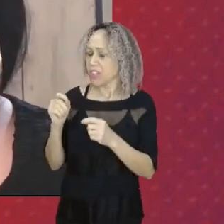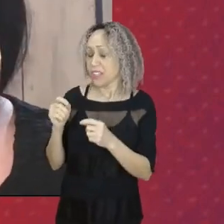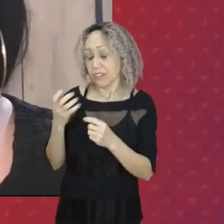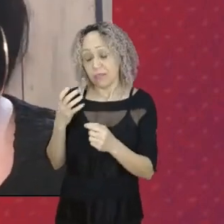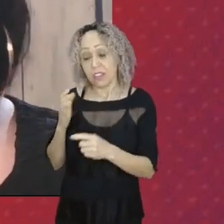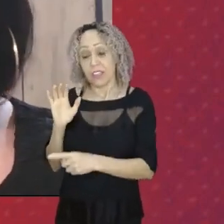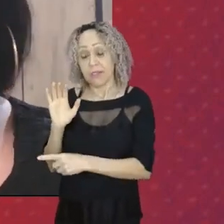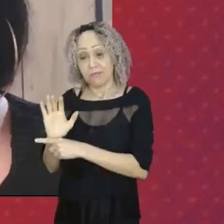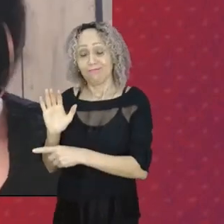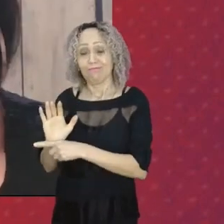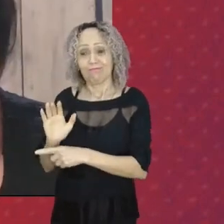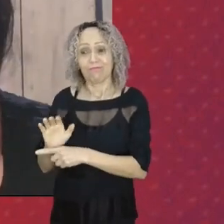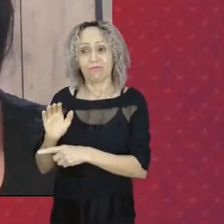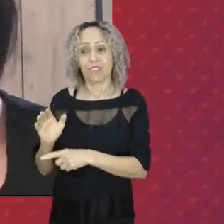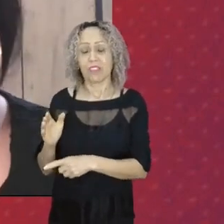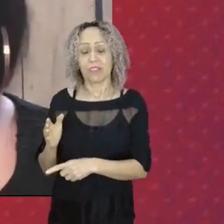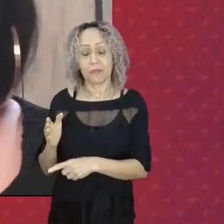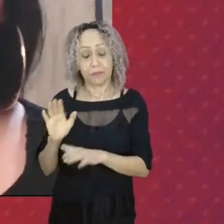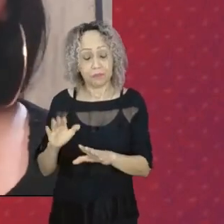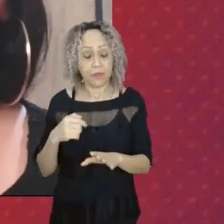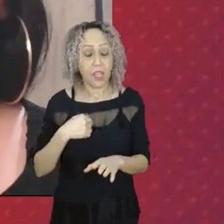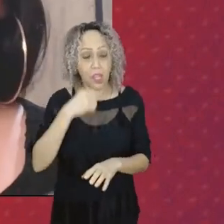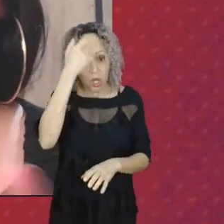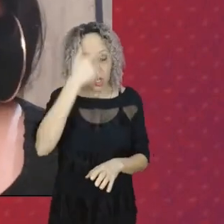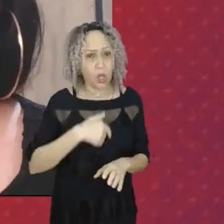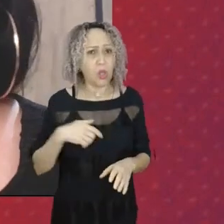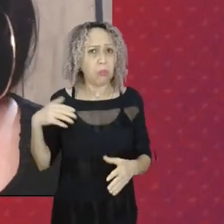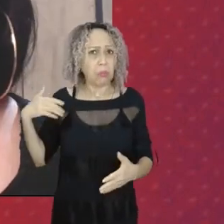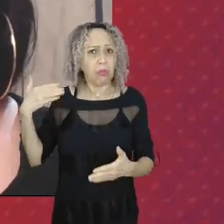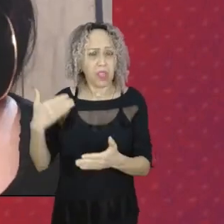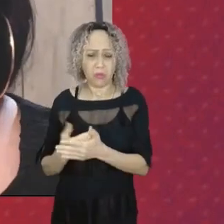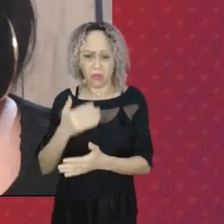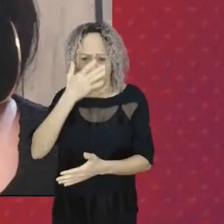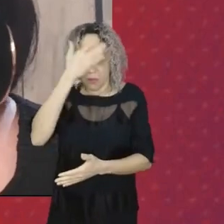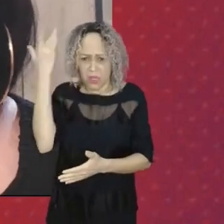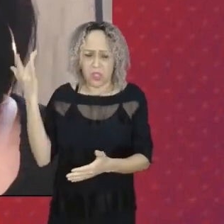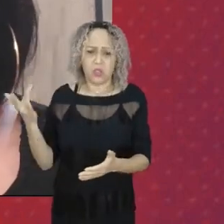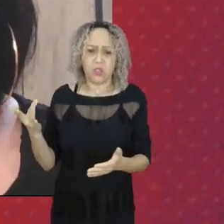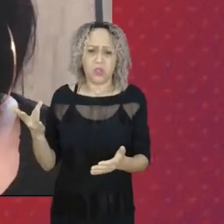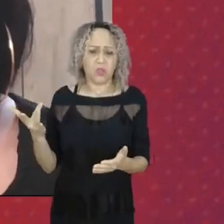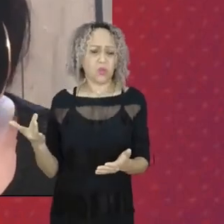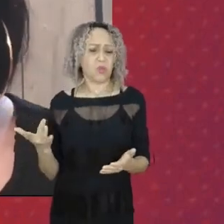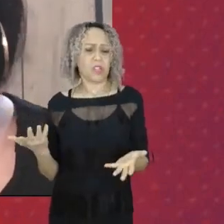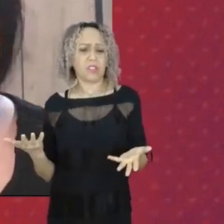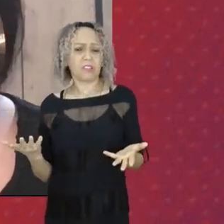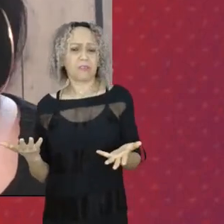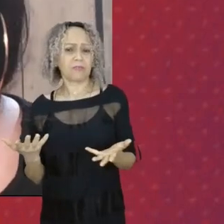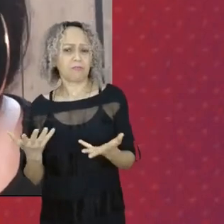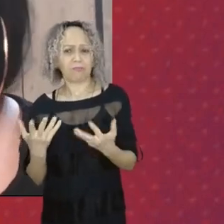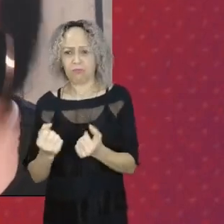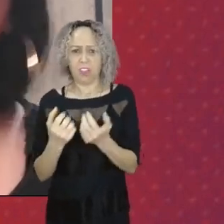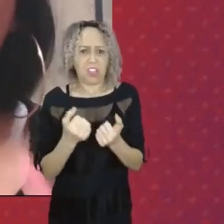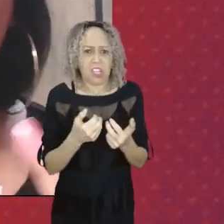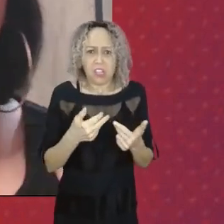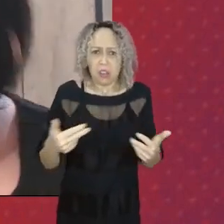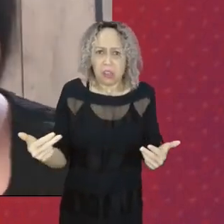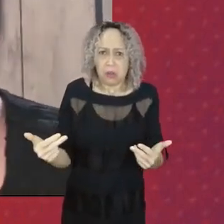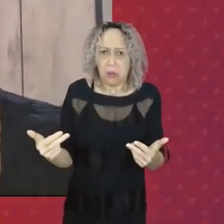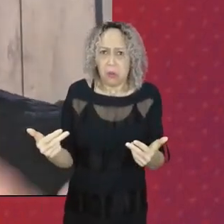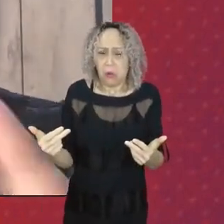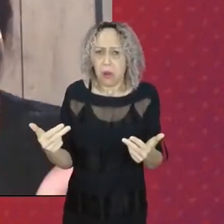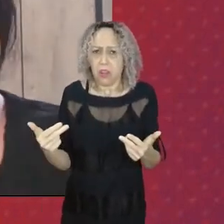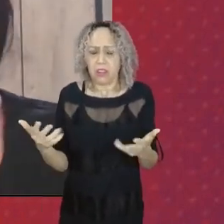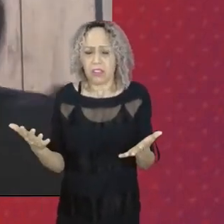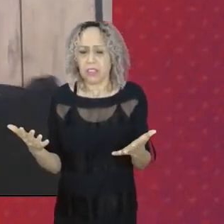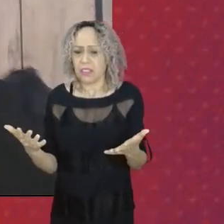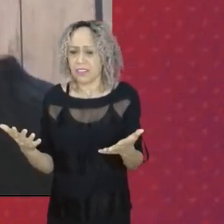questionadora. Então, sendo uma pessoa questionadora, né? E já tendo conhecimento de alguns setores, aquilo